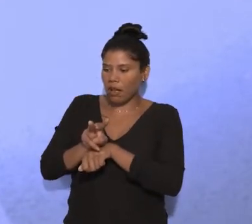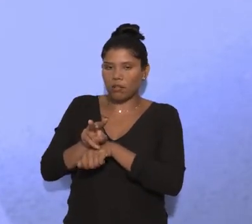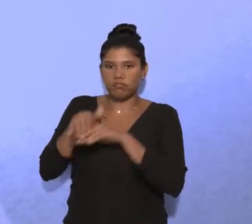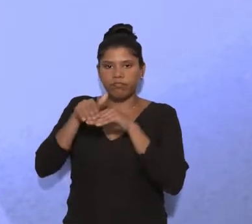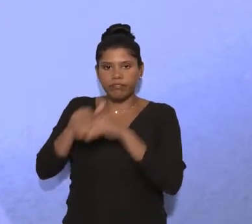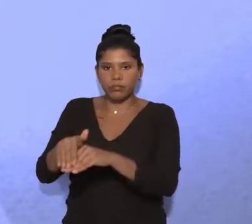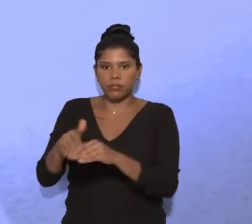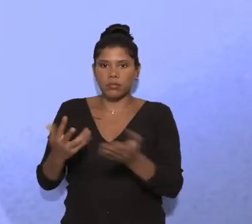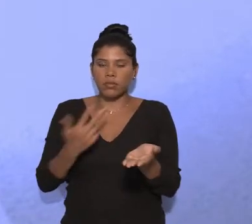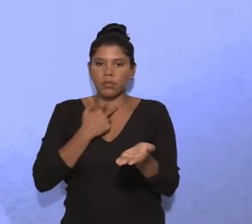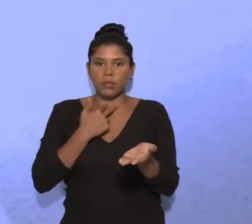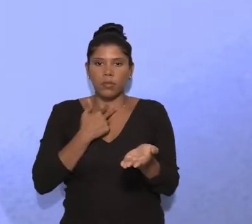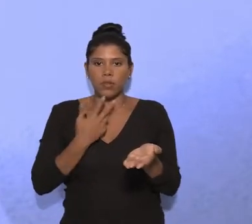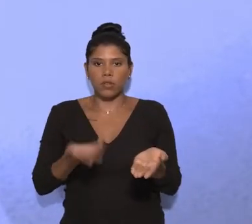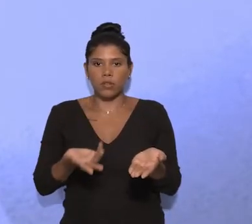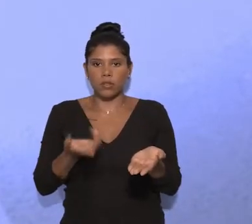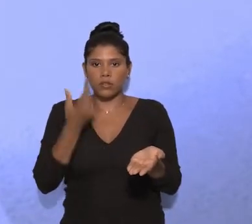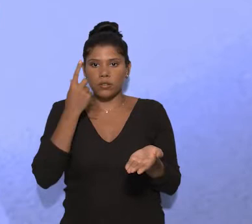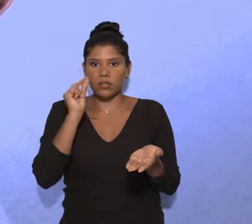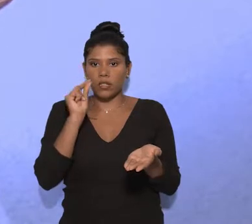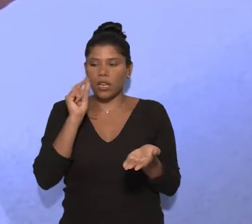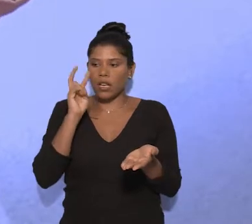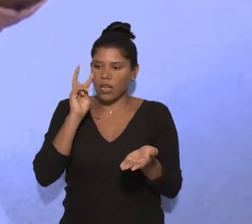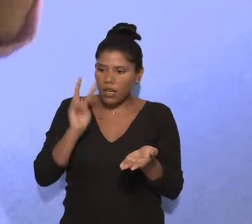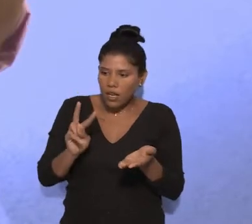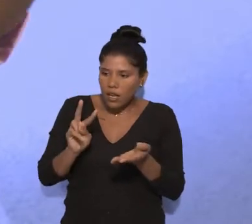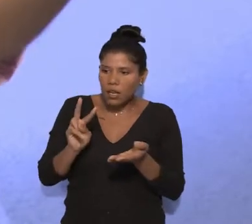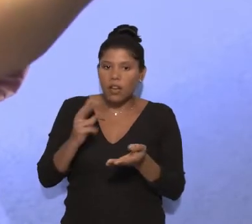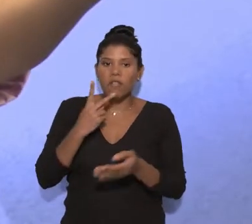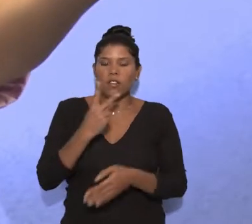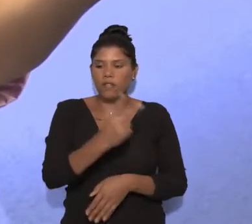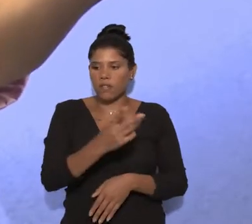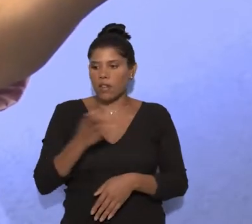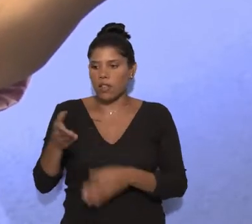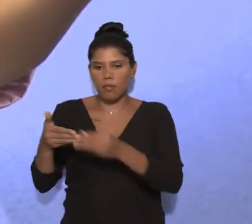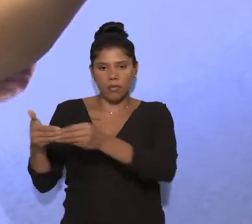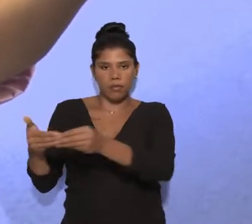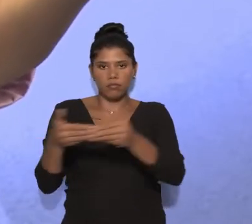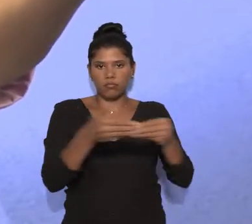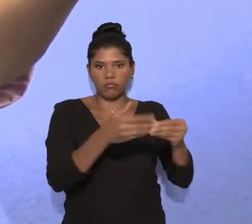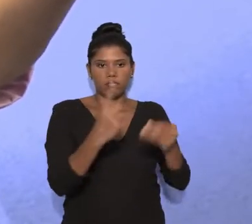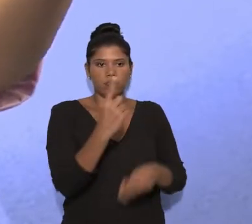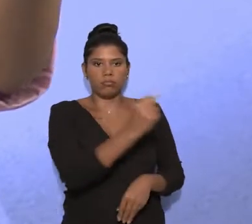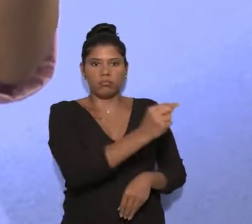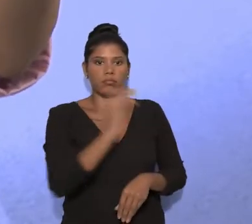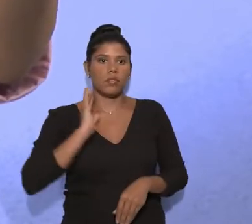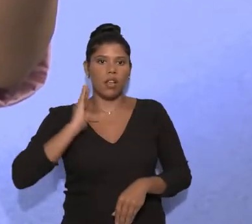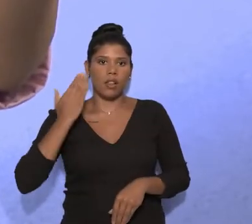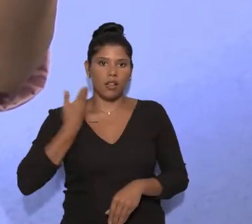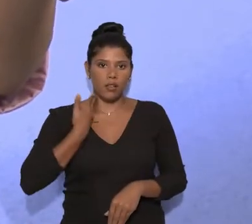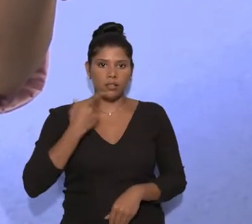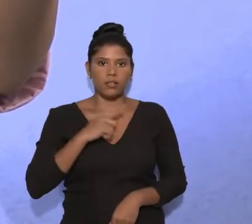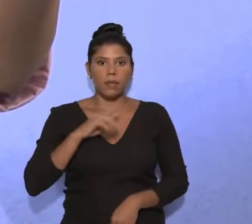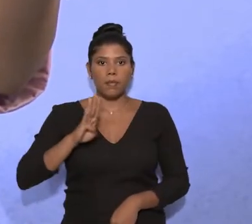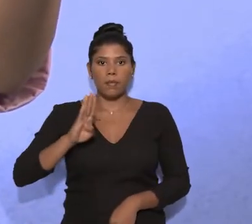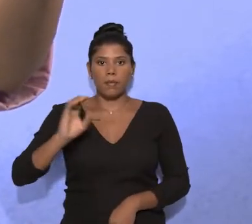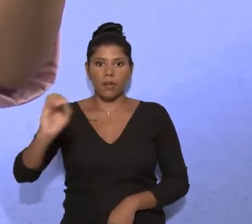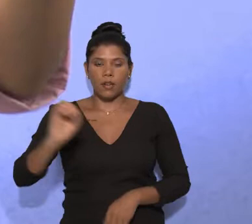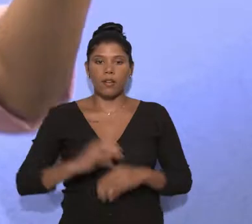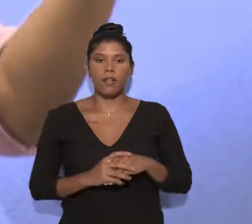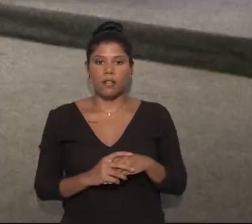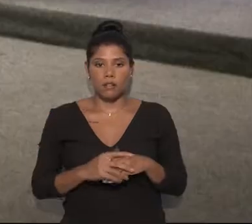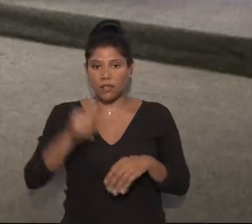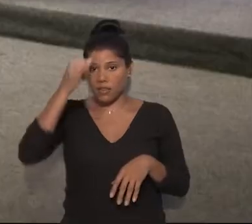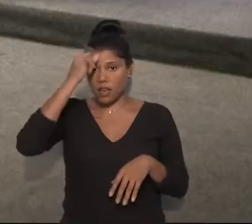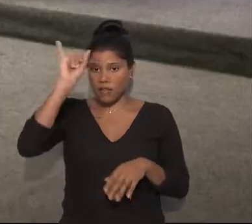vão fazer questão de identificar que foi você, para que você possa ser conduzido à delegacia, sofrer um BO. E livrar o time de